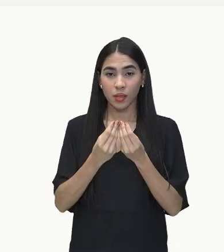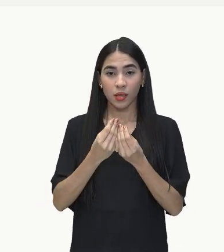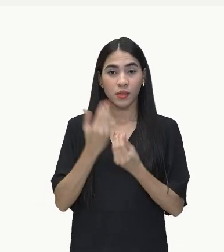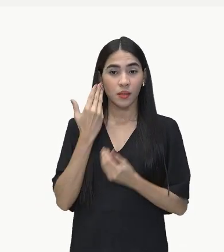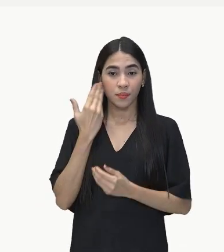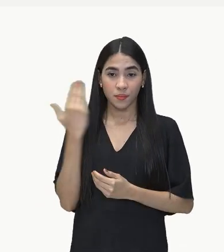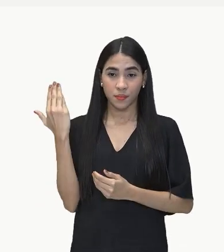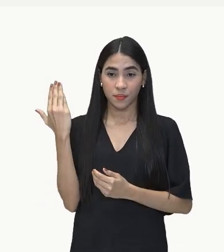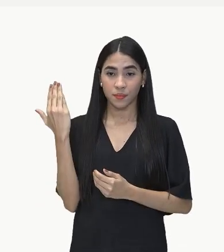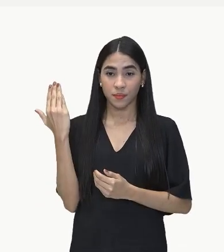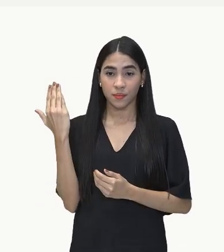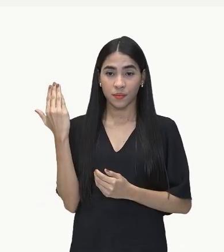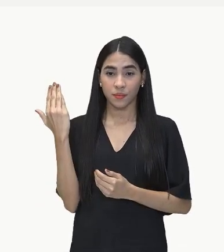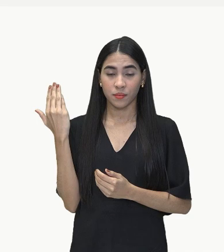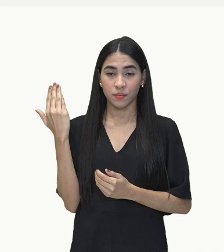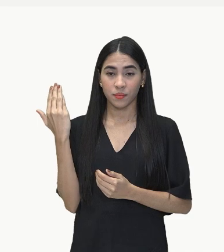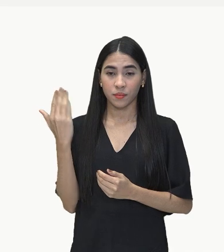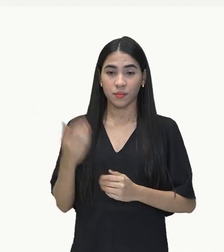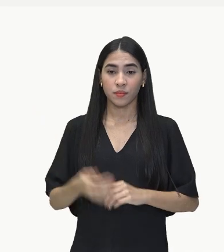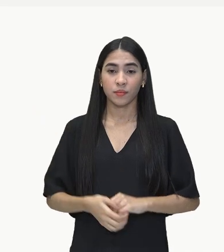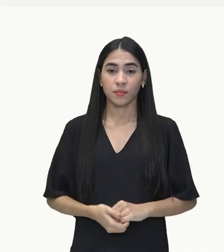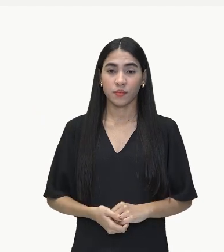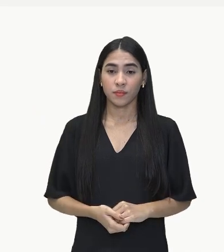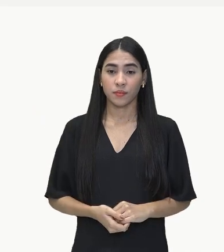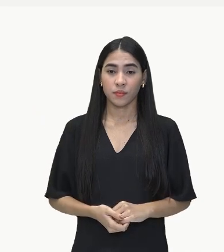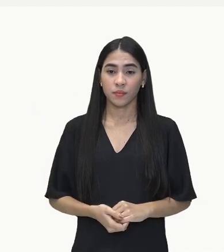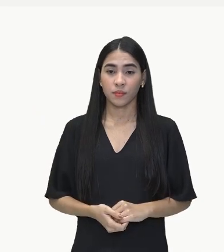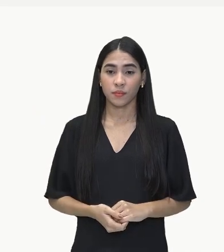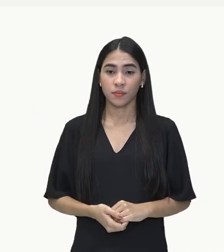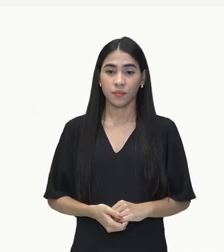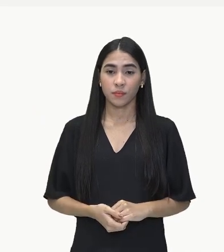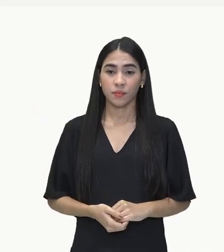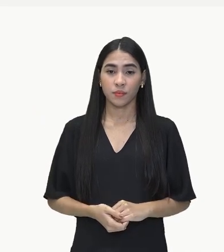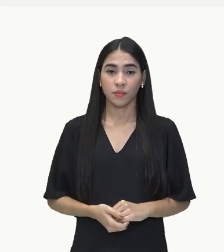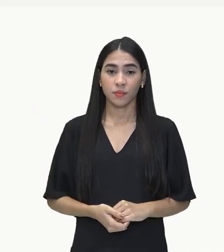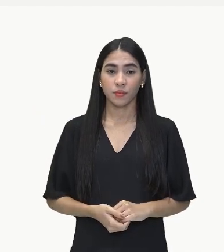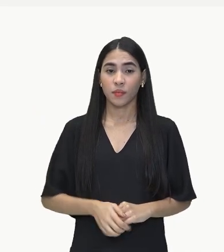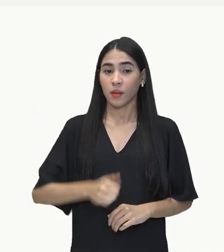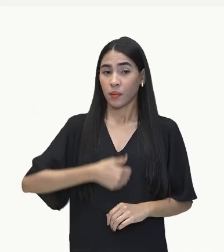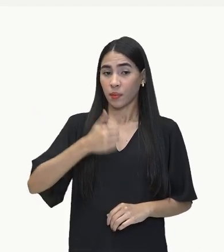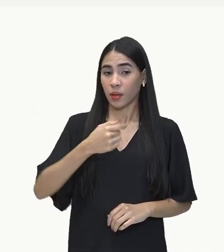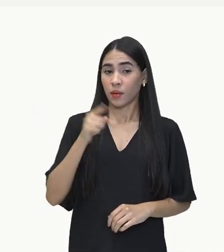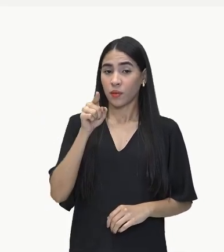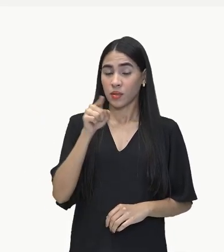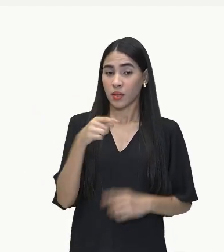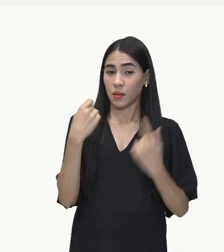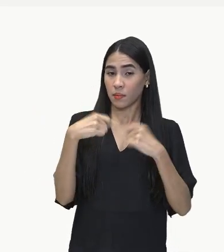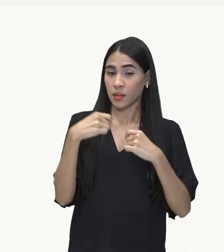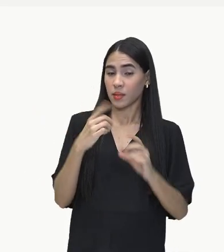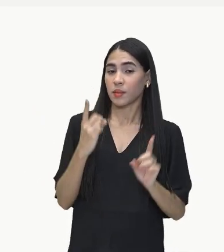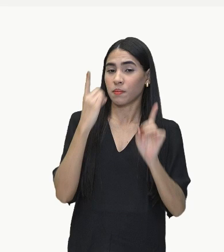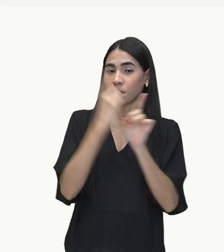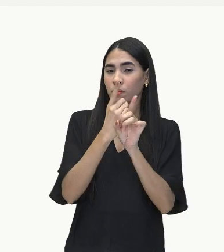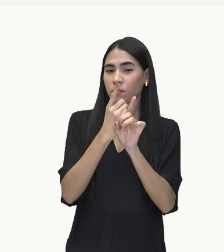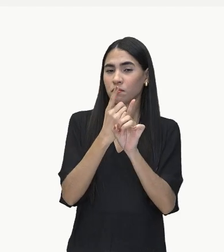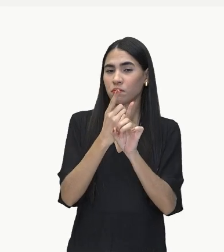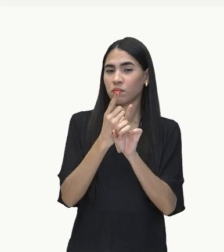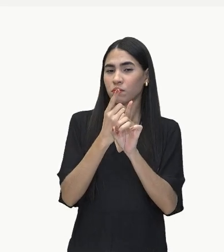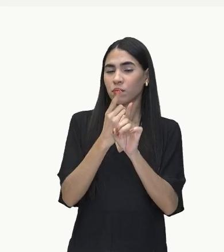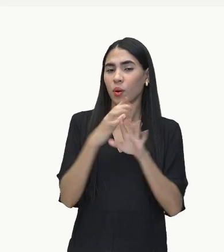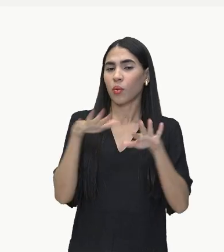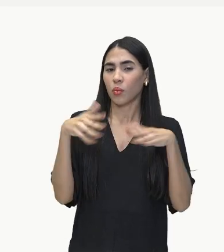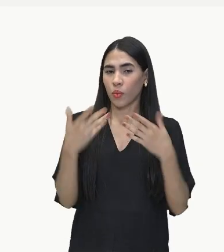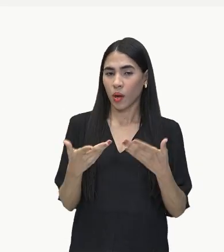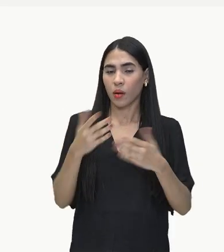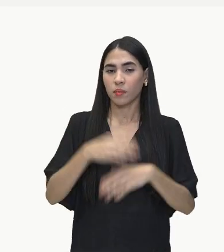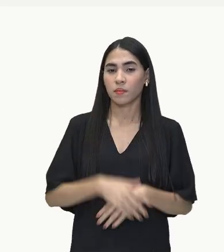oficial do composto a seguir? Primeiro, eu preciso identificar esse composto. Observe